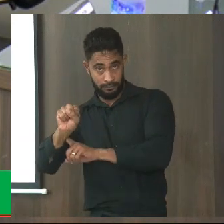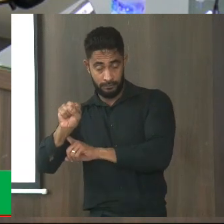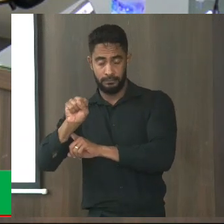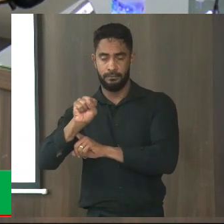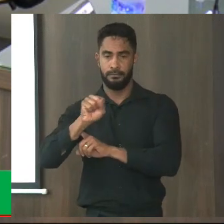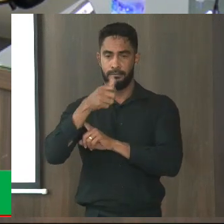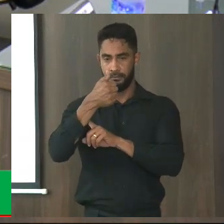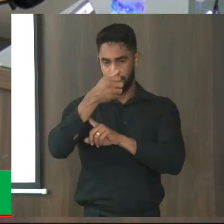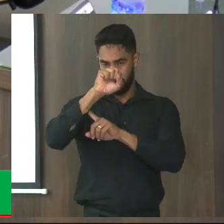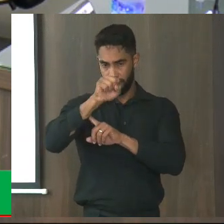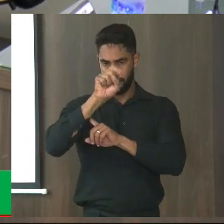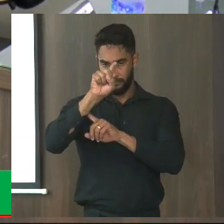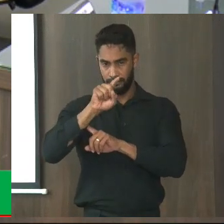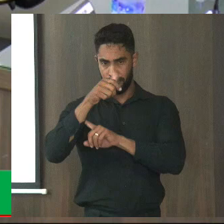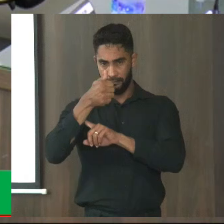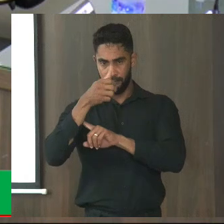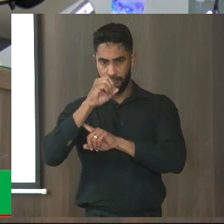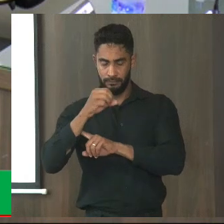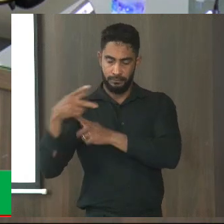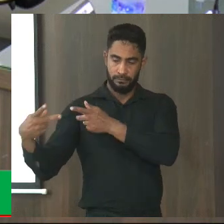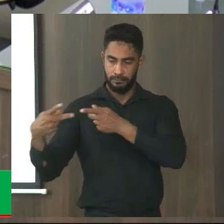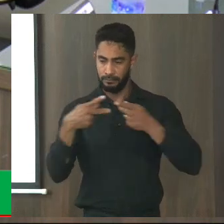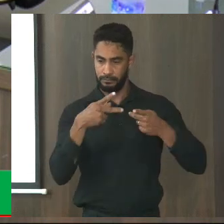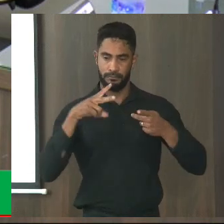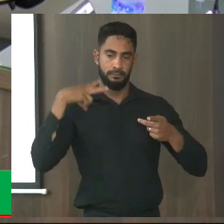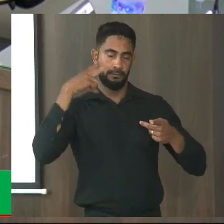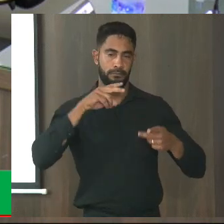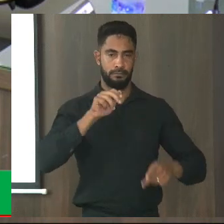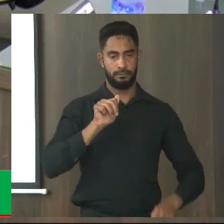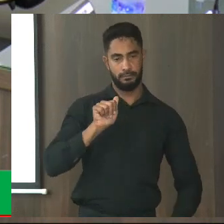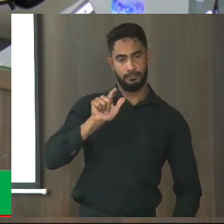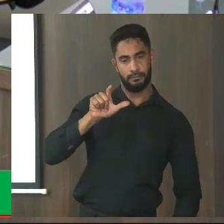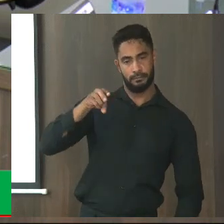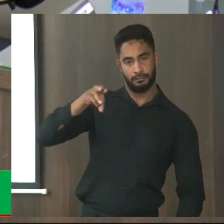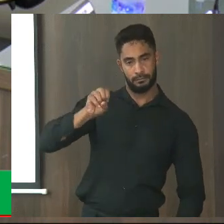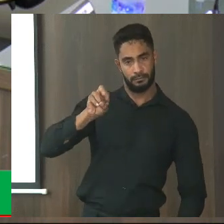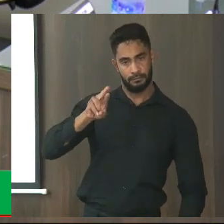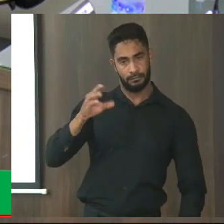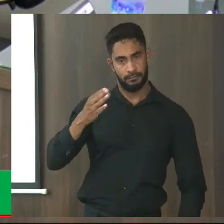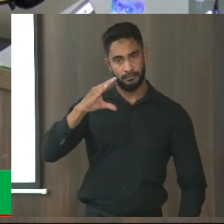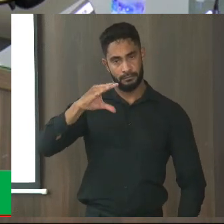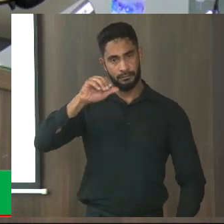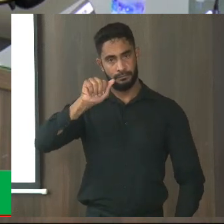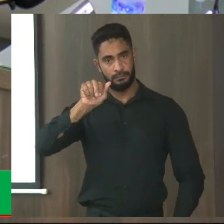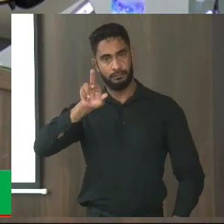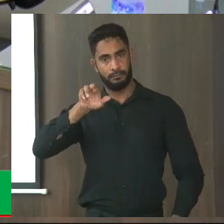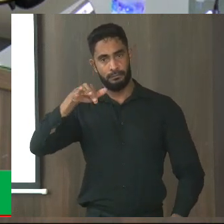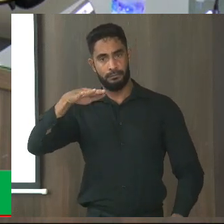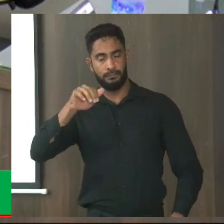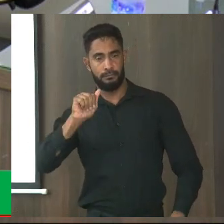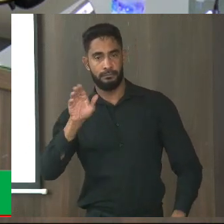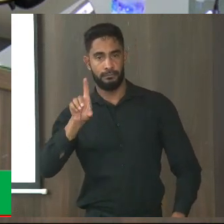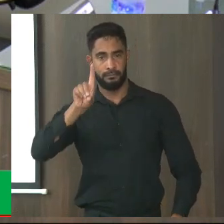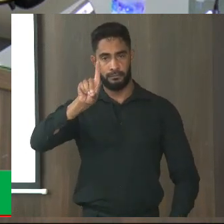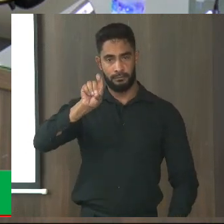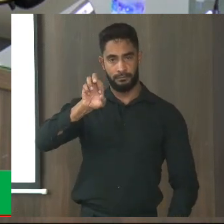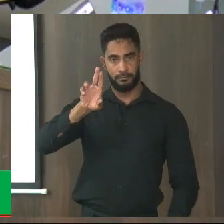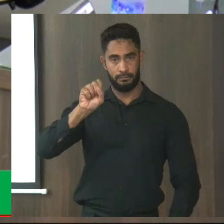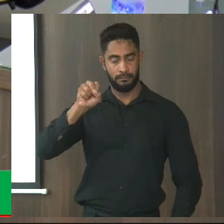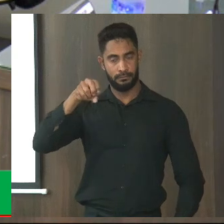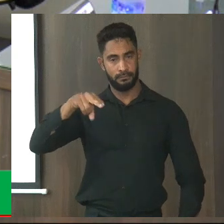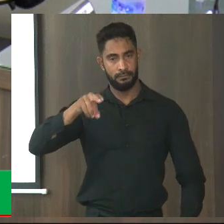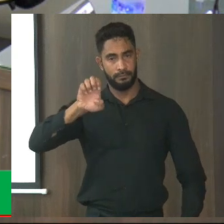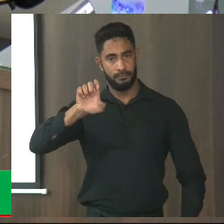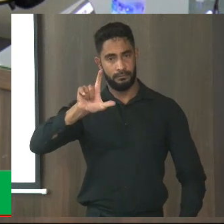minutos, compareceram os vereadores Almir Dias Santos, Bruno Henrique Oliveira Mendes, Carmelina Romana da Silva Teixeira, Derlan Miranda dos